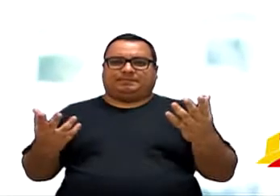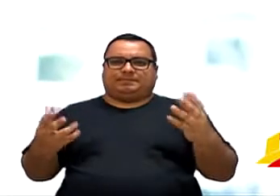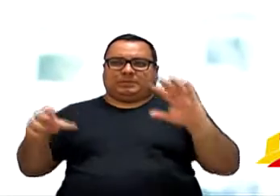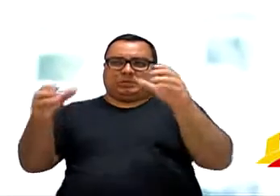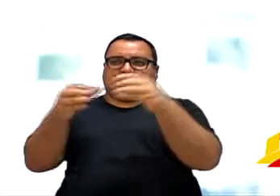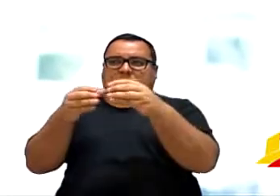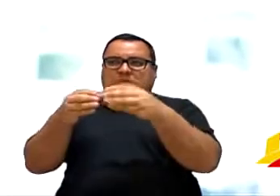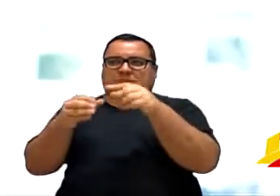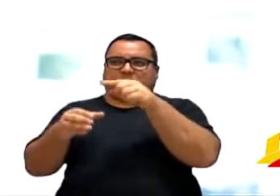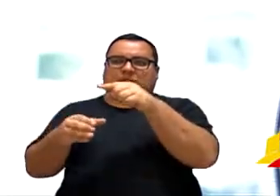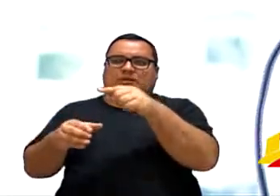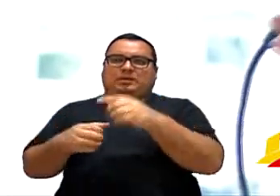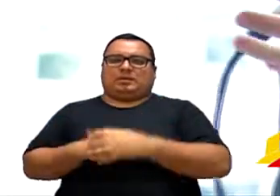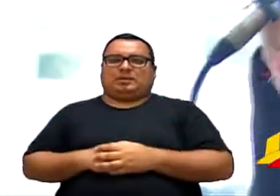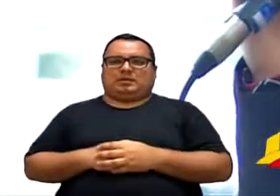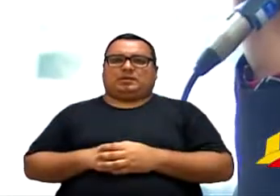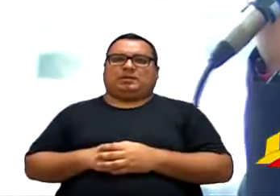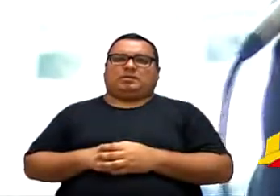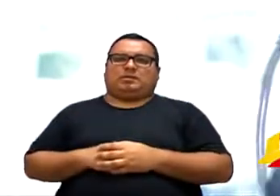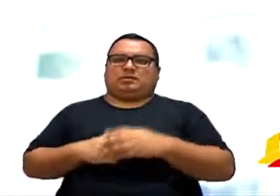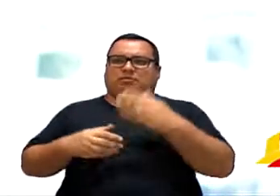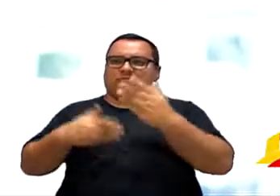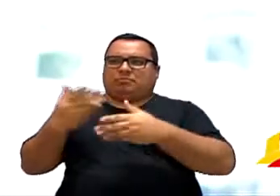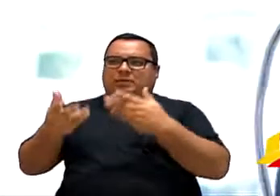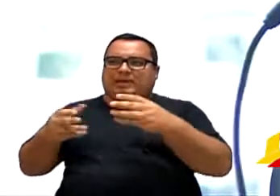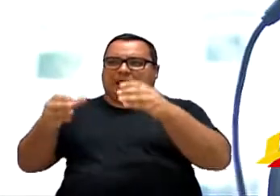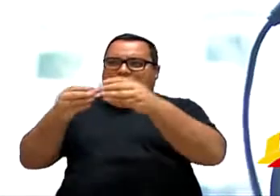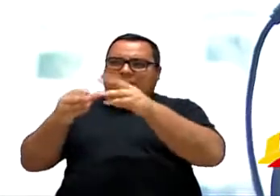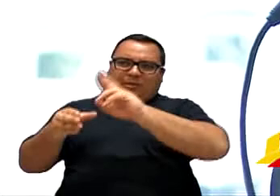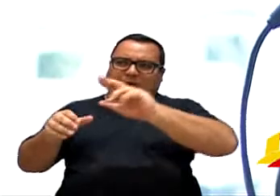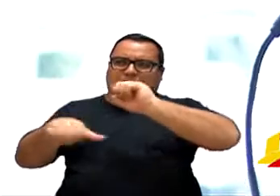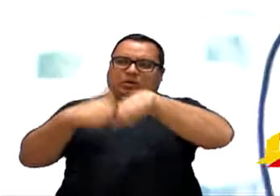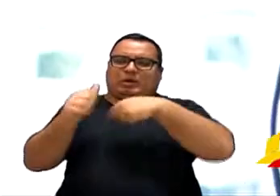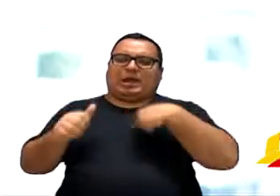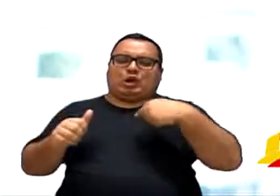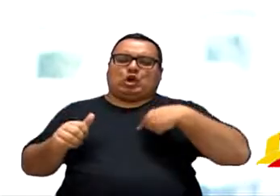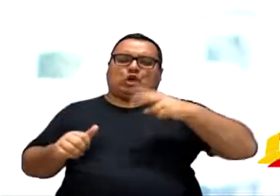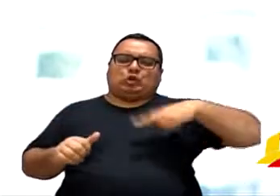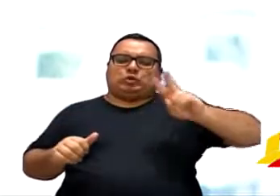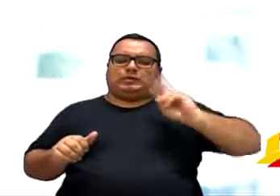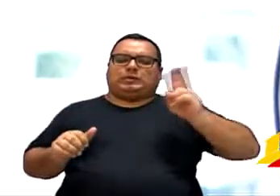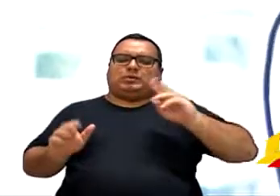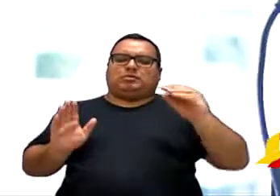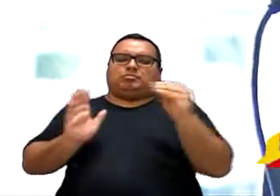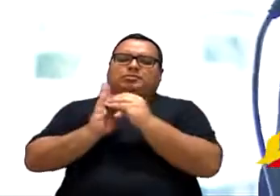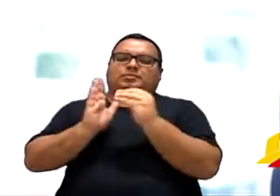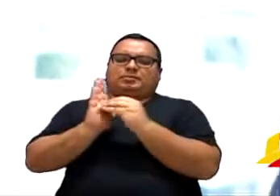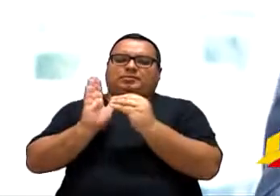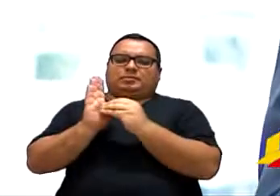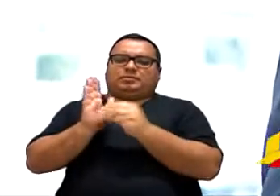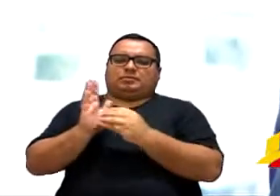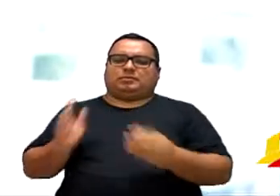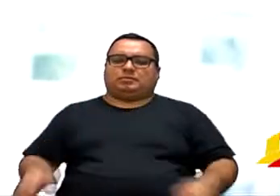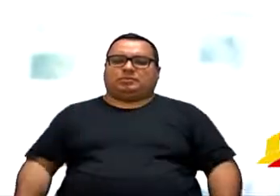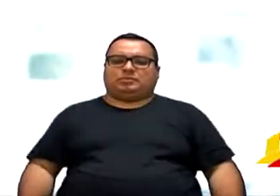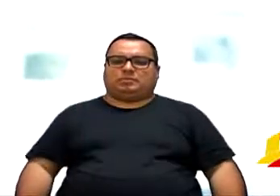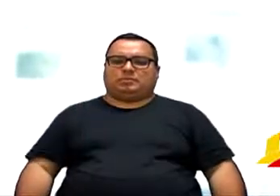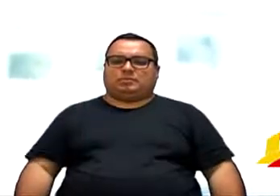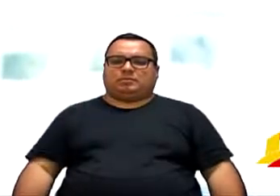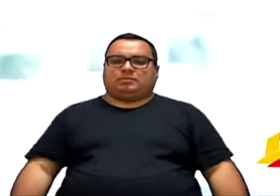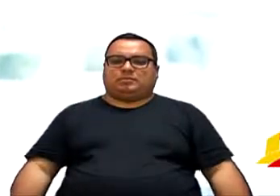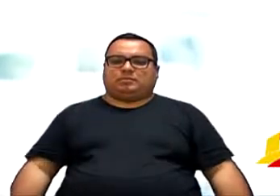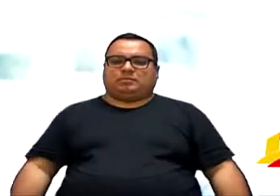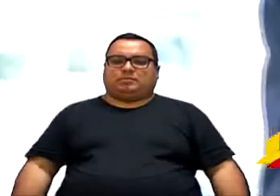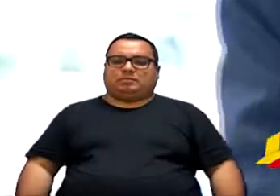grupo artístico ou grupo social vai colocar no projeto que eles defendem é não concordo com